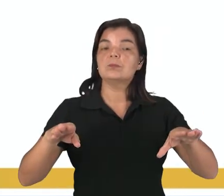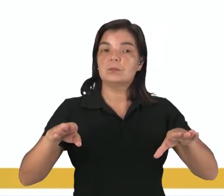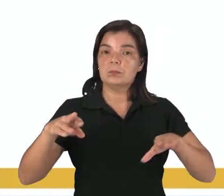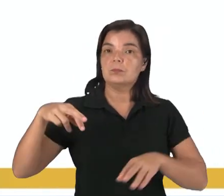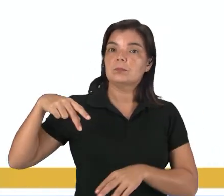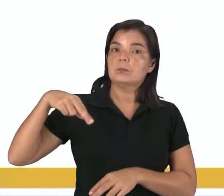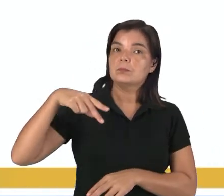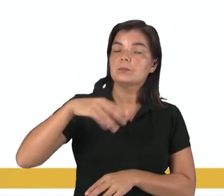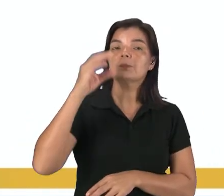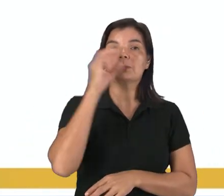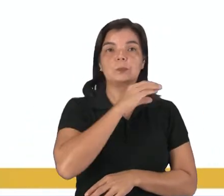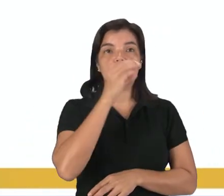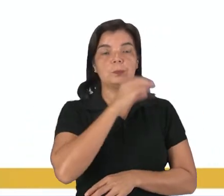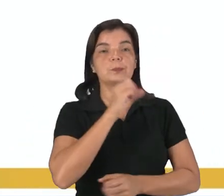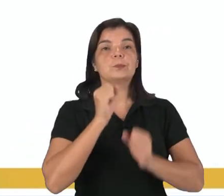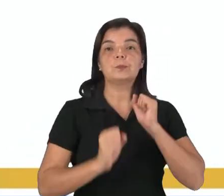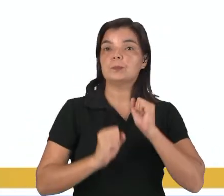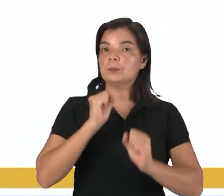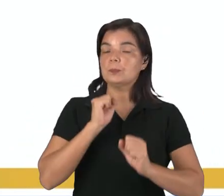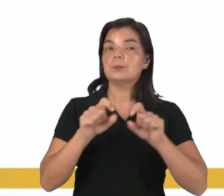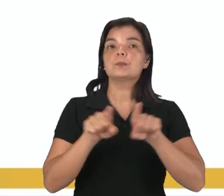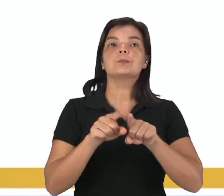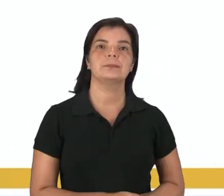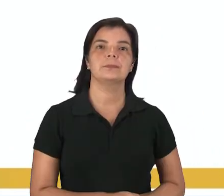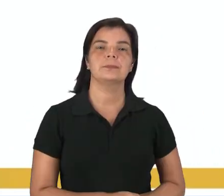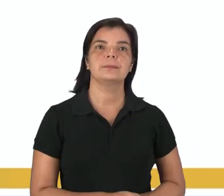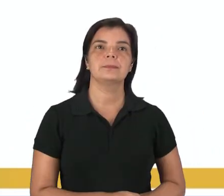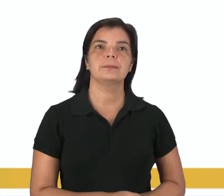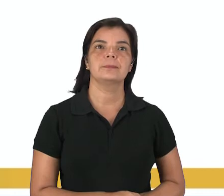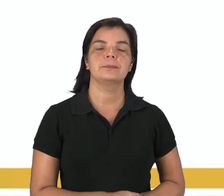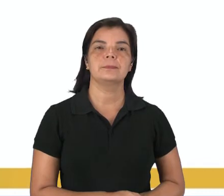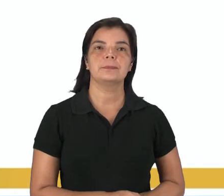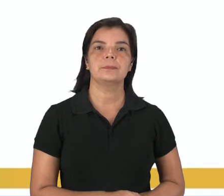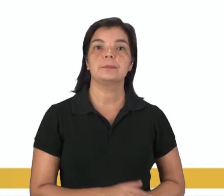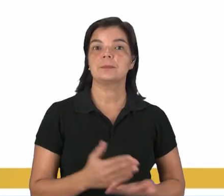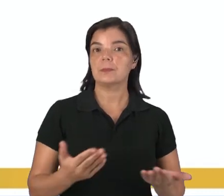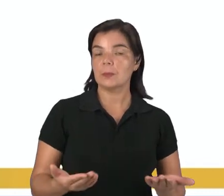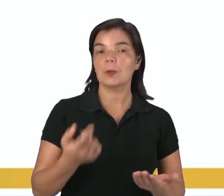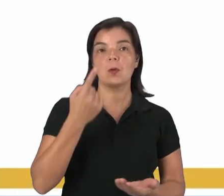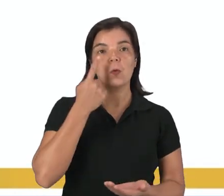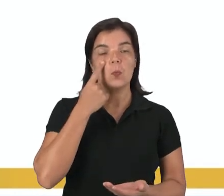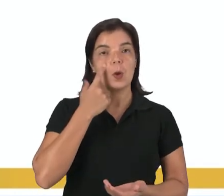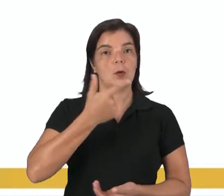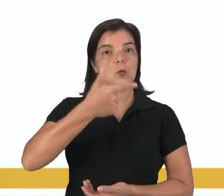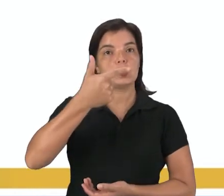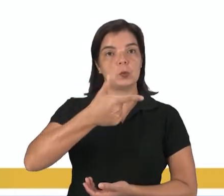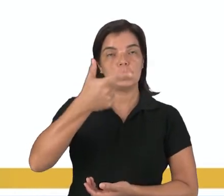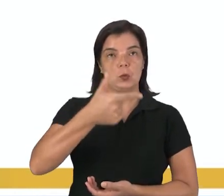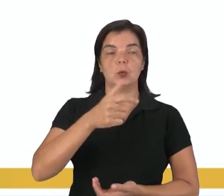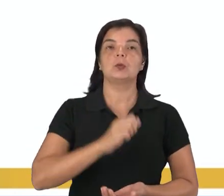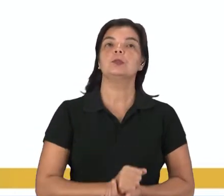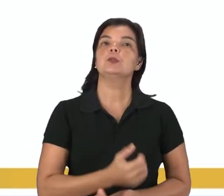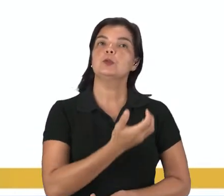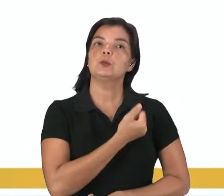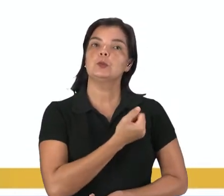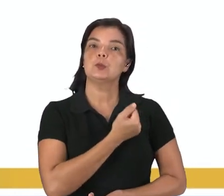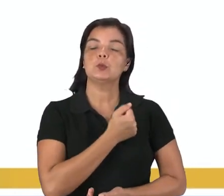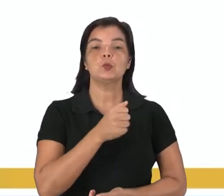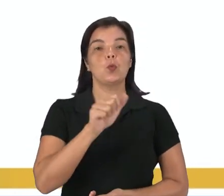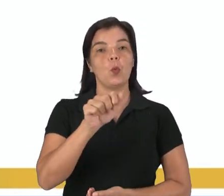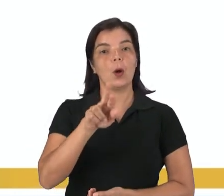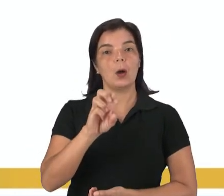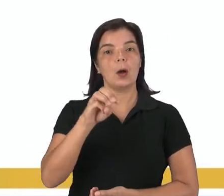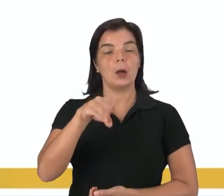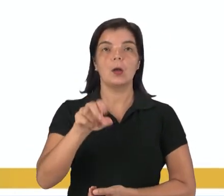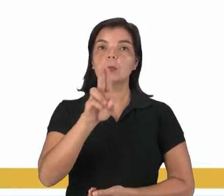pista de atletismo tá ok bom então vamos para a nossa situação aí de número dois né